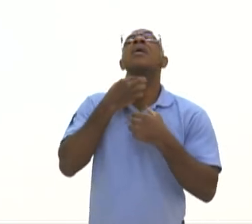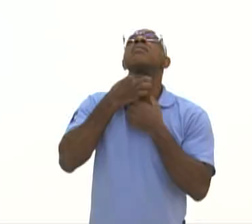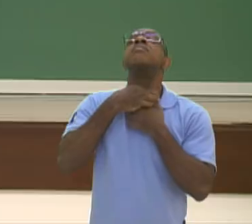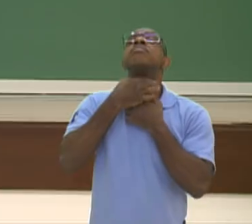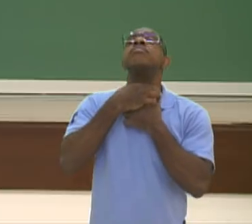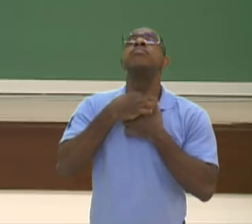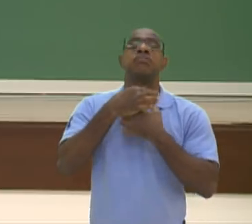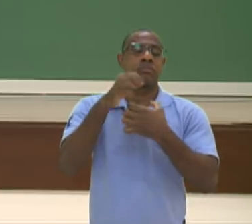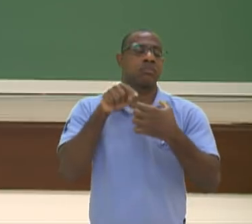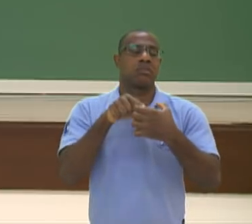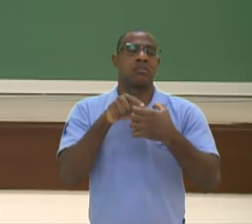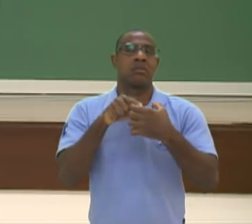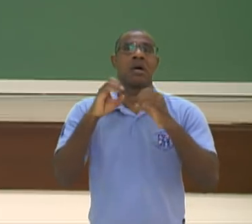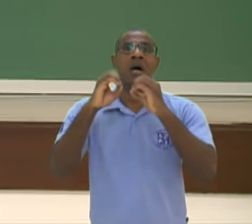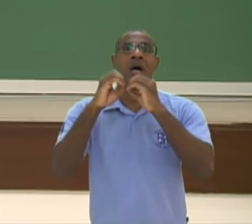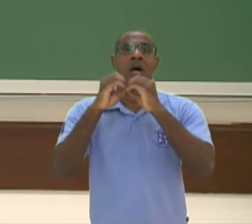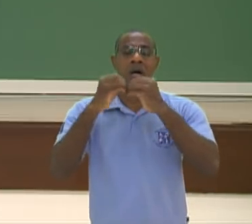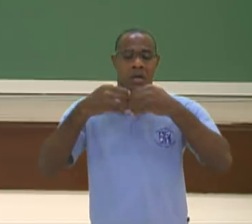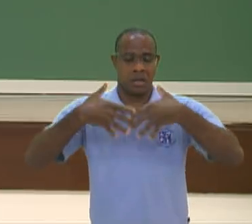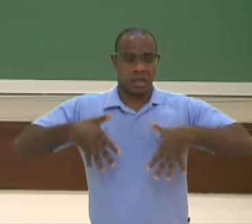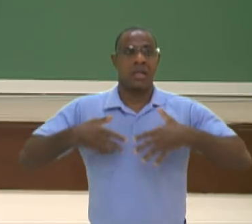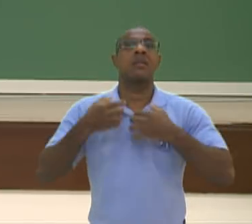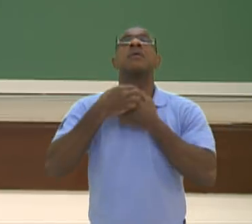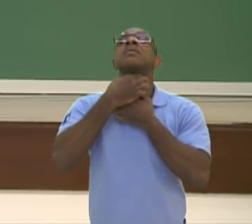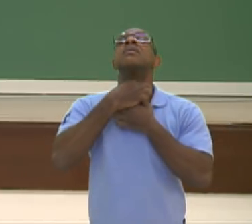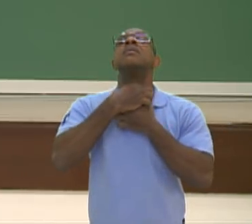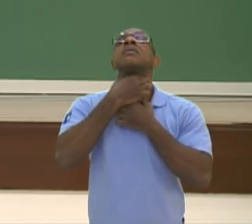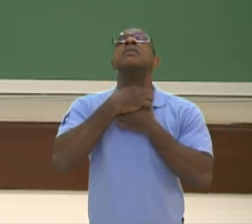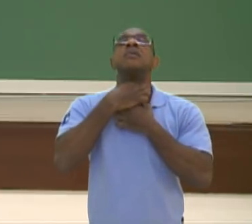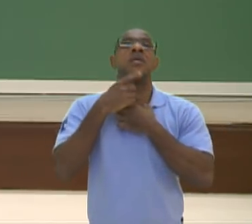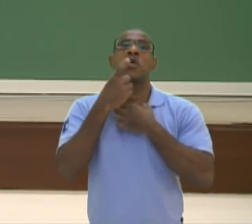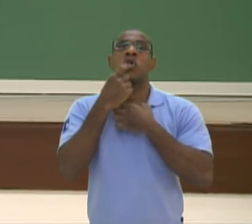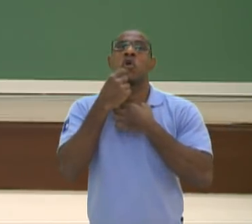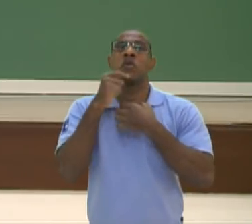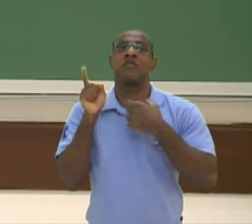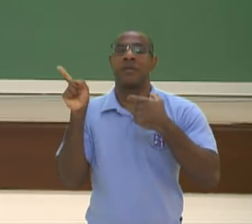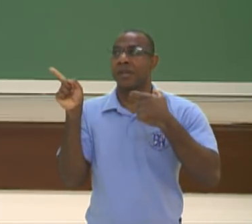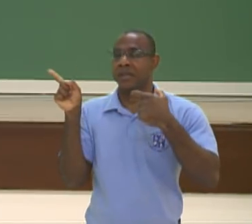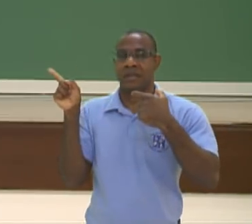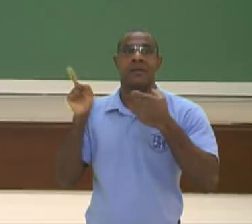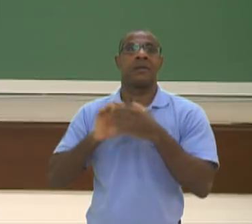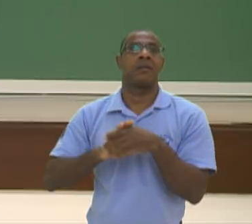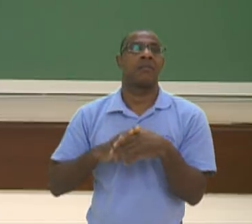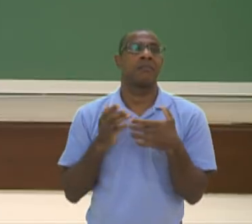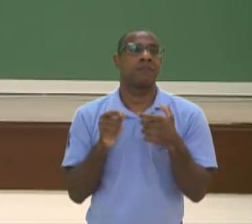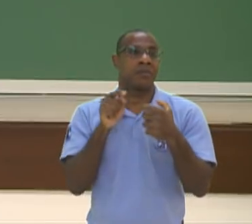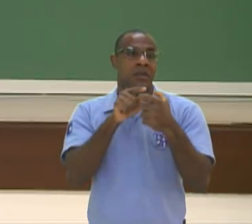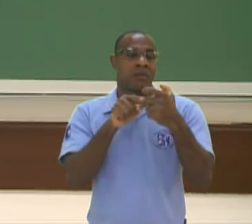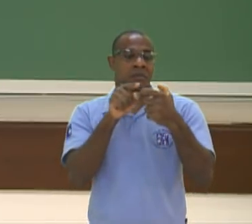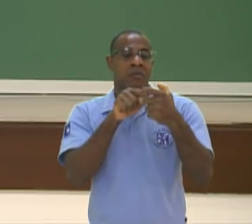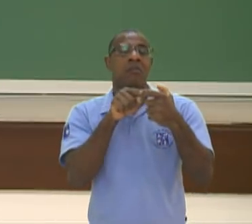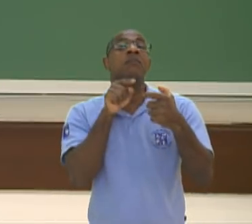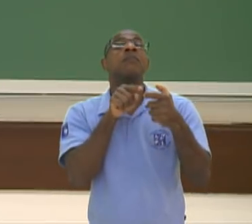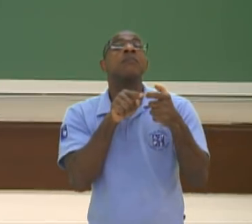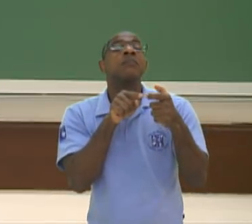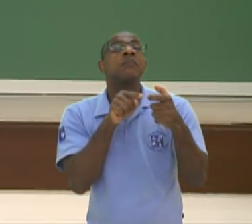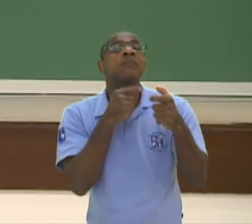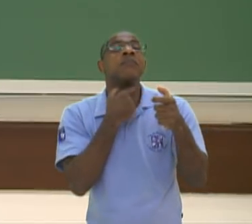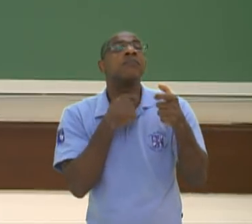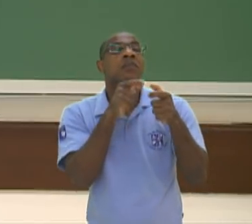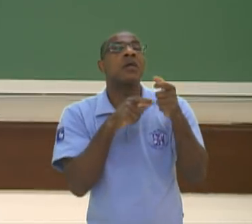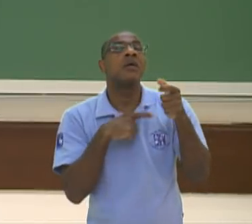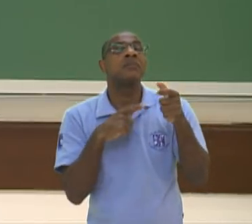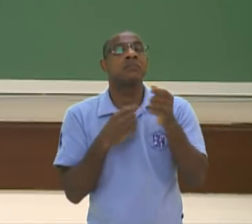em frente à nossa traqueia, certo? Essa que tá em vermelhinho aqui. E essa glândula, ela produz